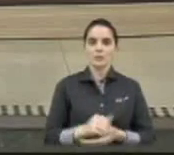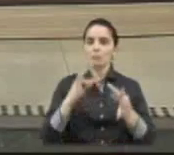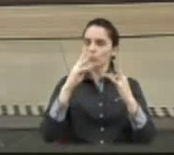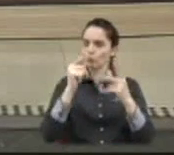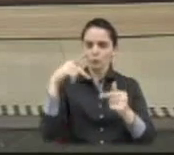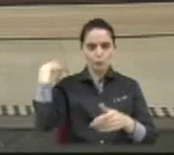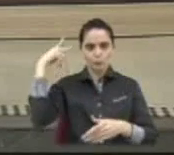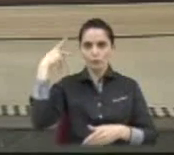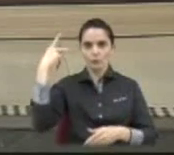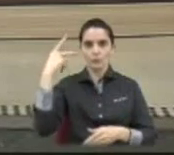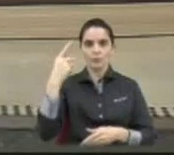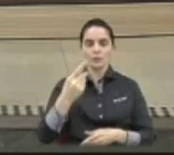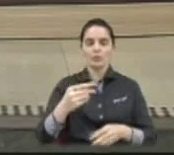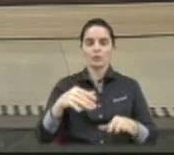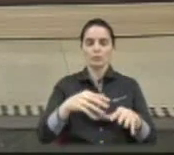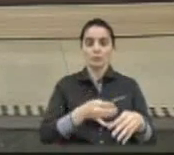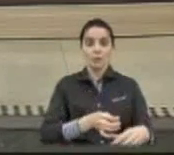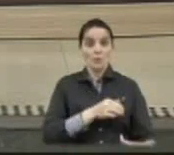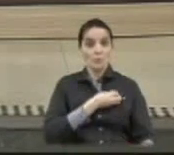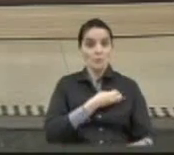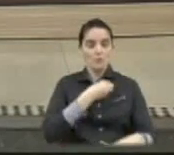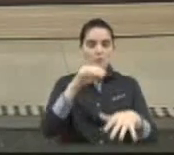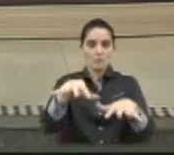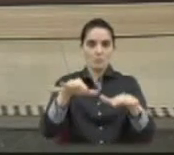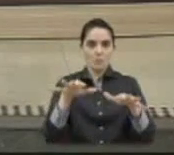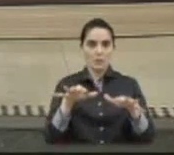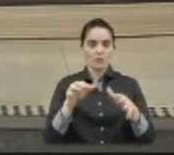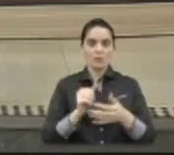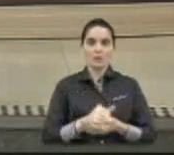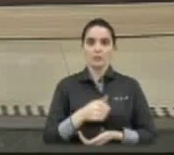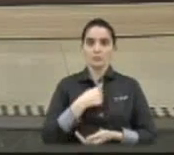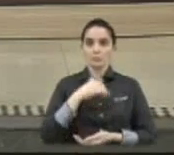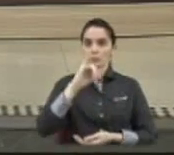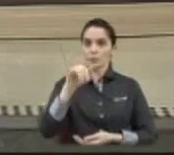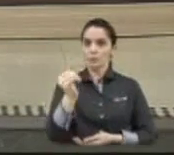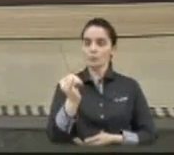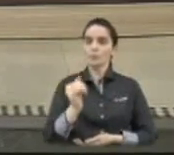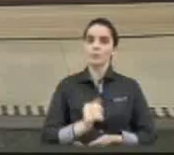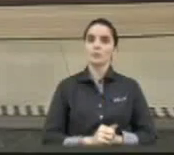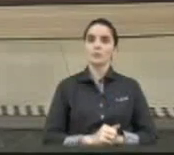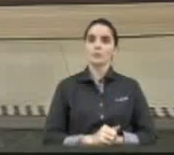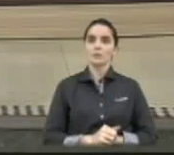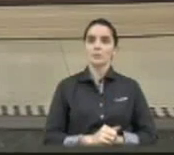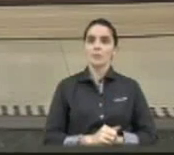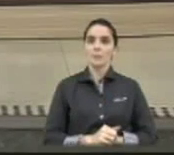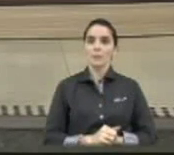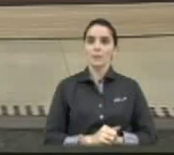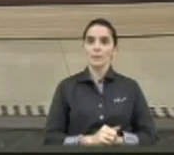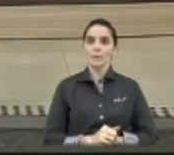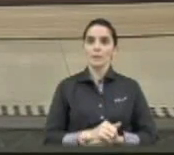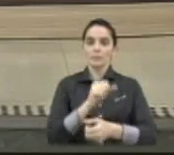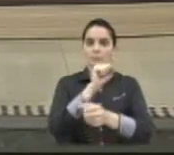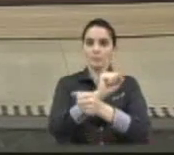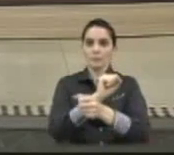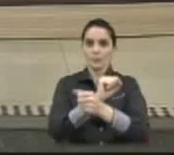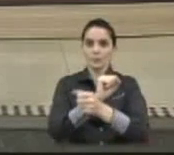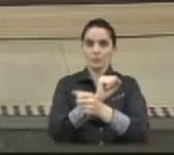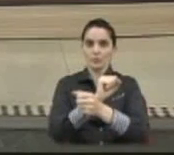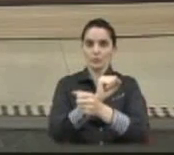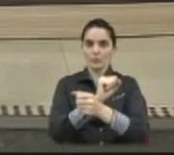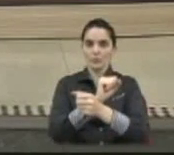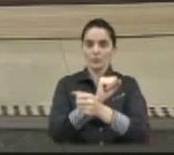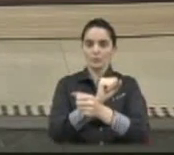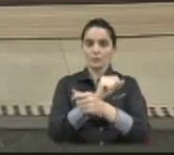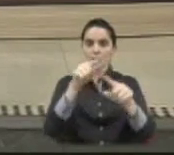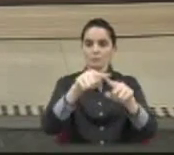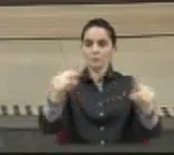de todos os senhores vereadores presentes neste plenário. Eu aproveito para suspender a sessão por instantes, até que os membros desta